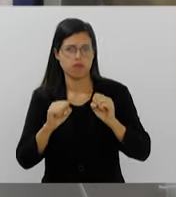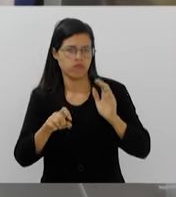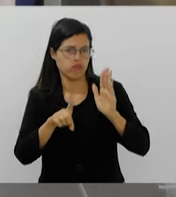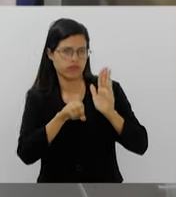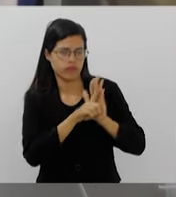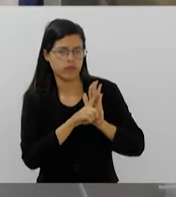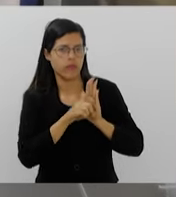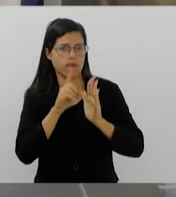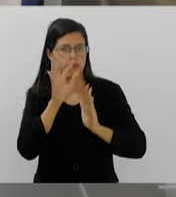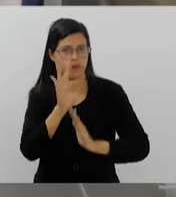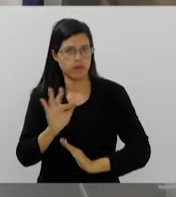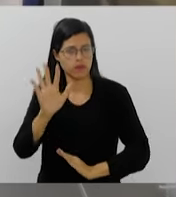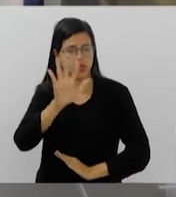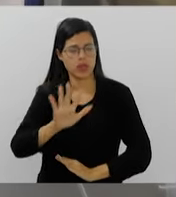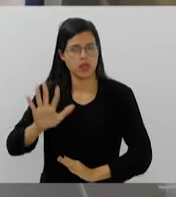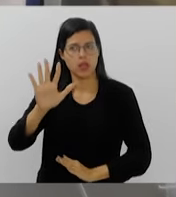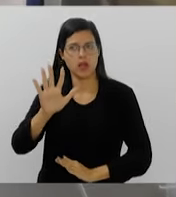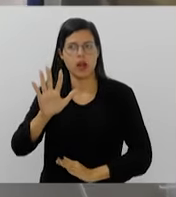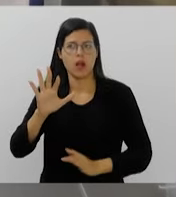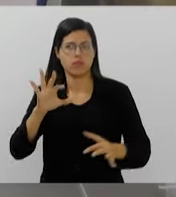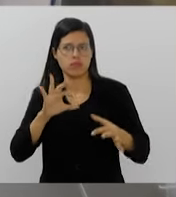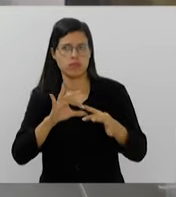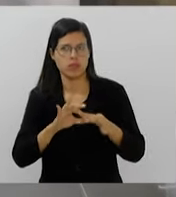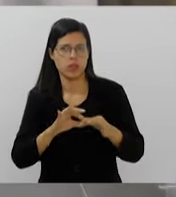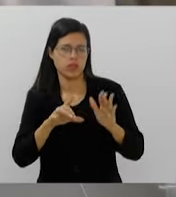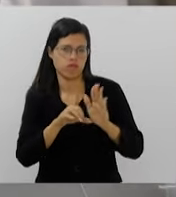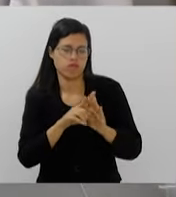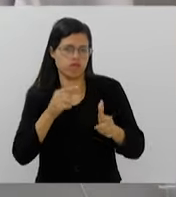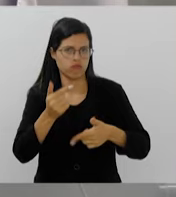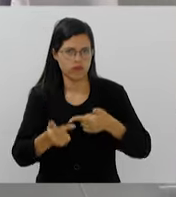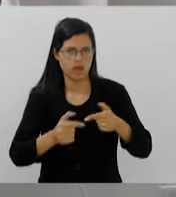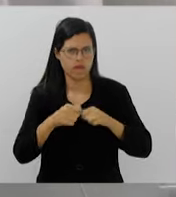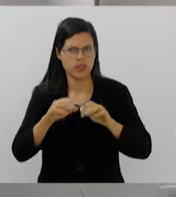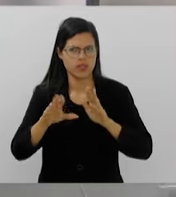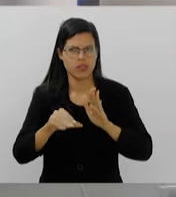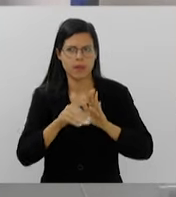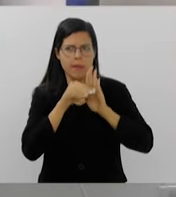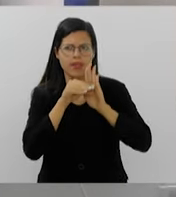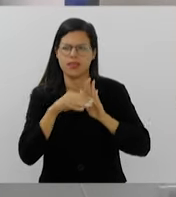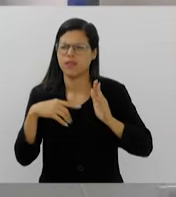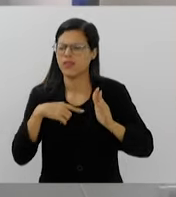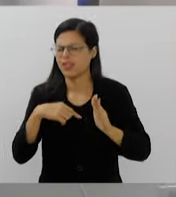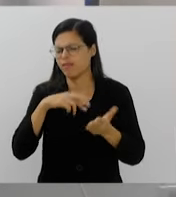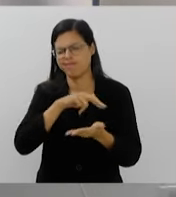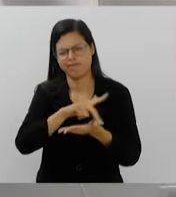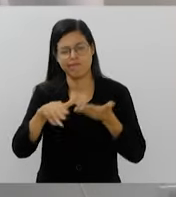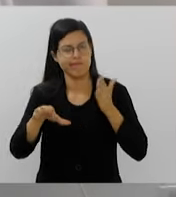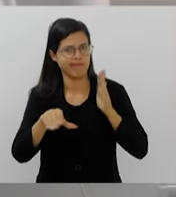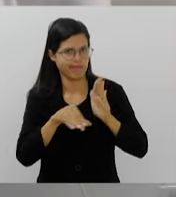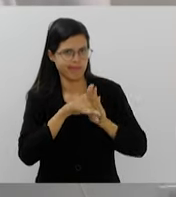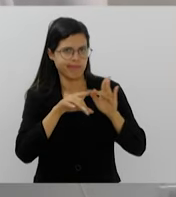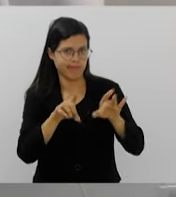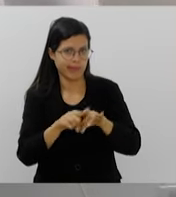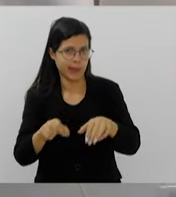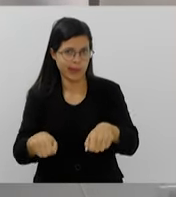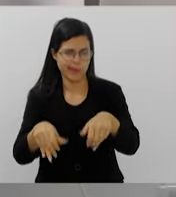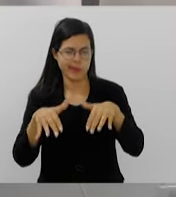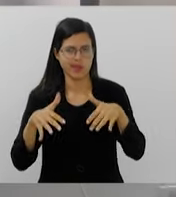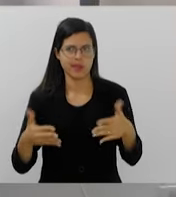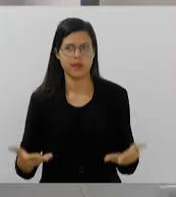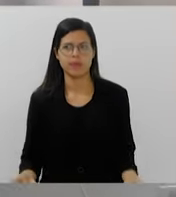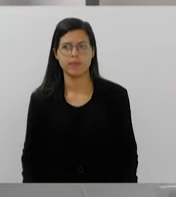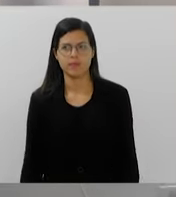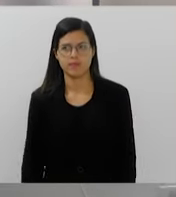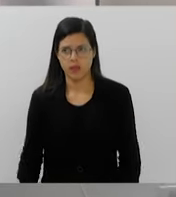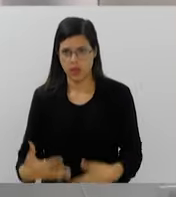federal atinente à legislação do trabalho. A gente emenda em plenário. E aí faz as emendas em plenário, que vai receber uma chuva de emenda também, né? Então, Vossa Excelência